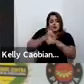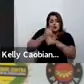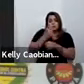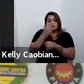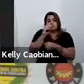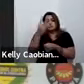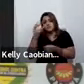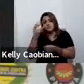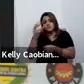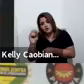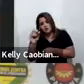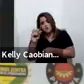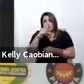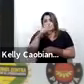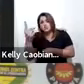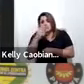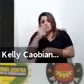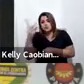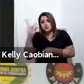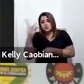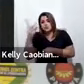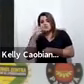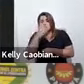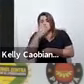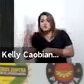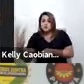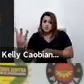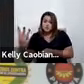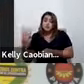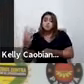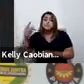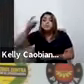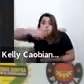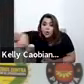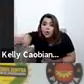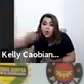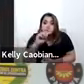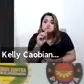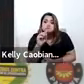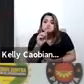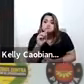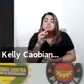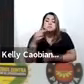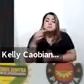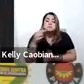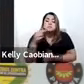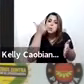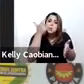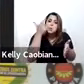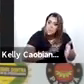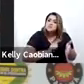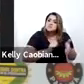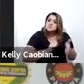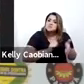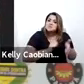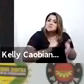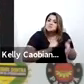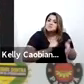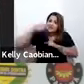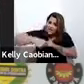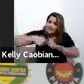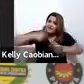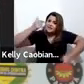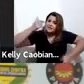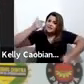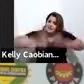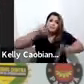Renault, eles conheceram o caminho da vitória. E trabalhador, quando encontra esse caminho, ele não perde nunca mais. E é legal